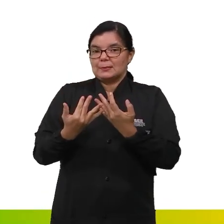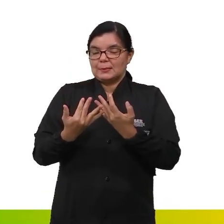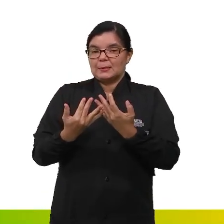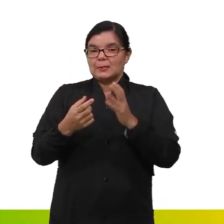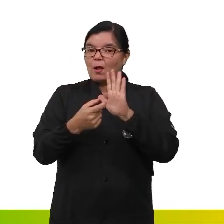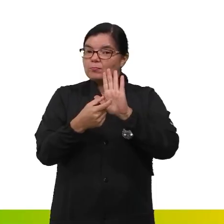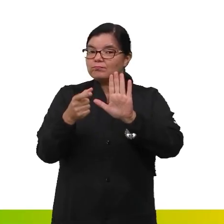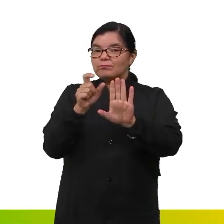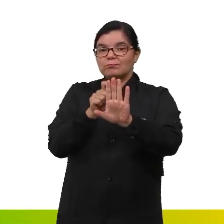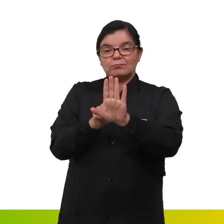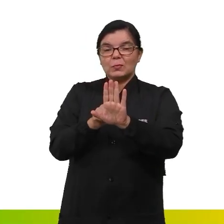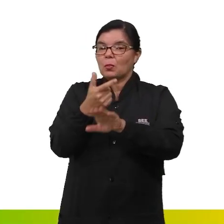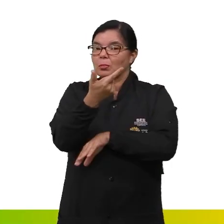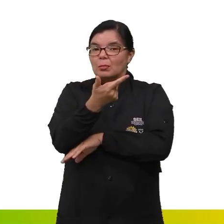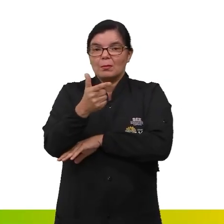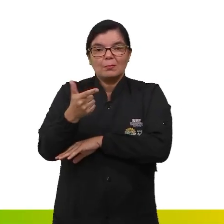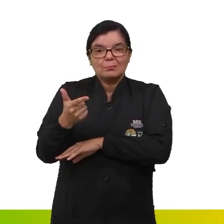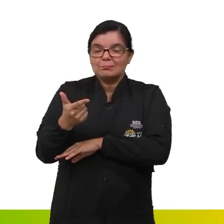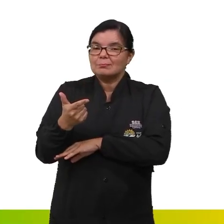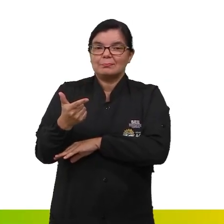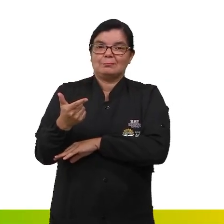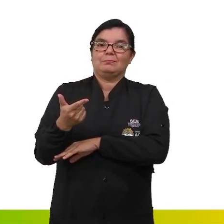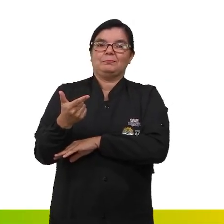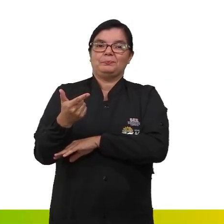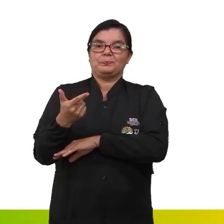omissão, eu não tenho aqui